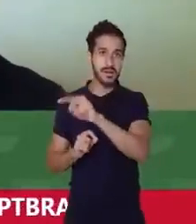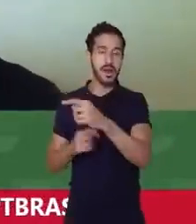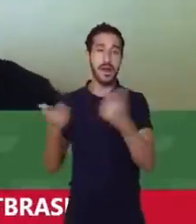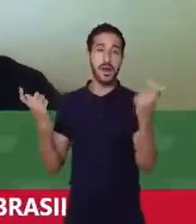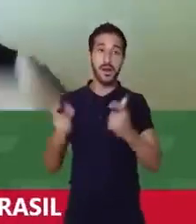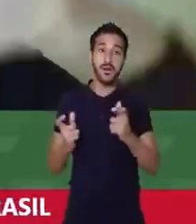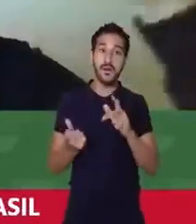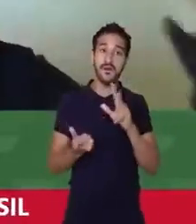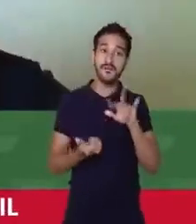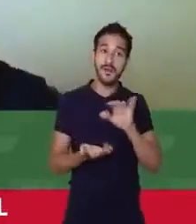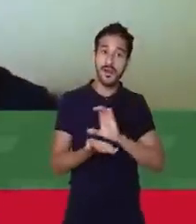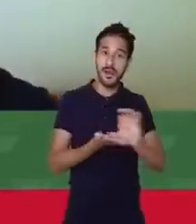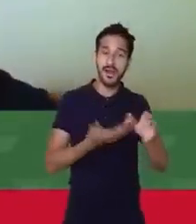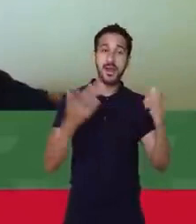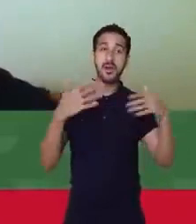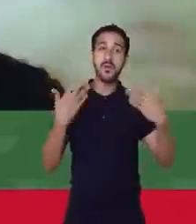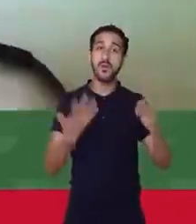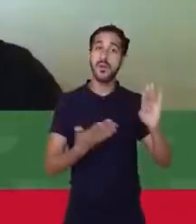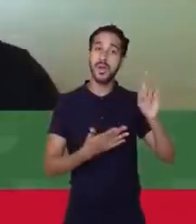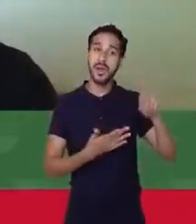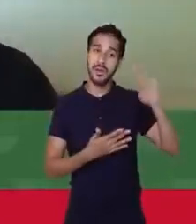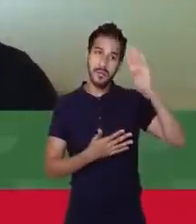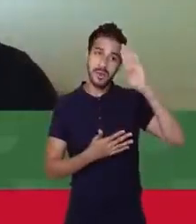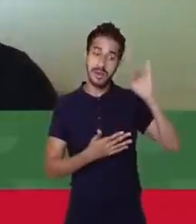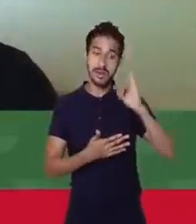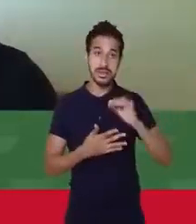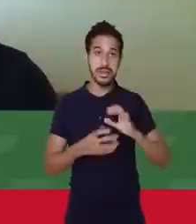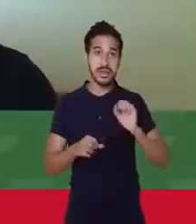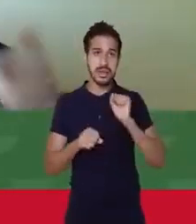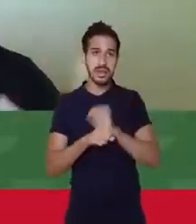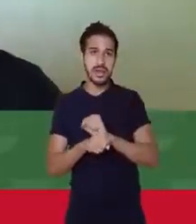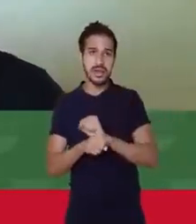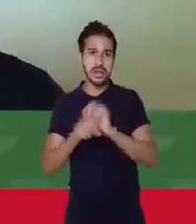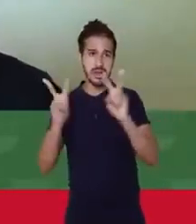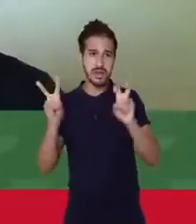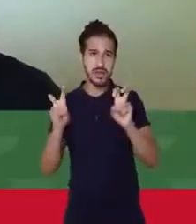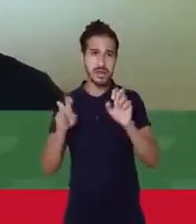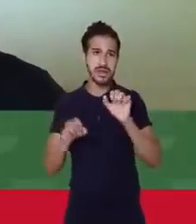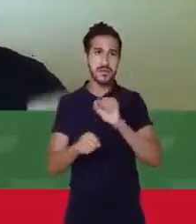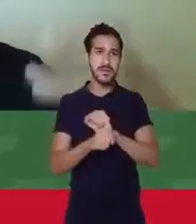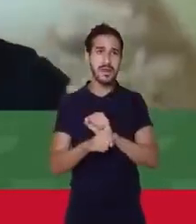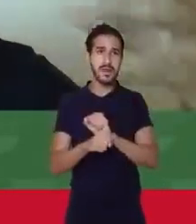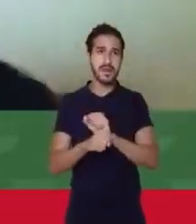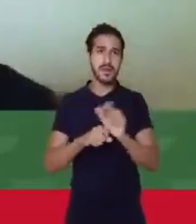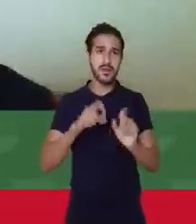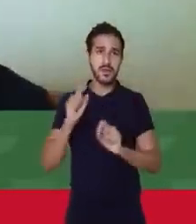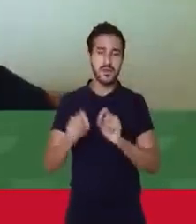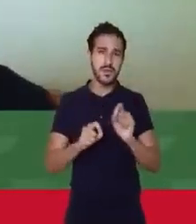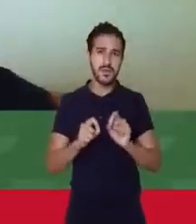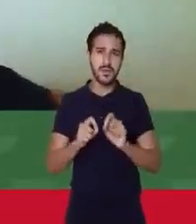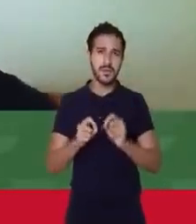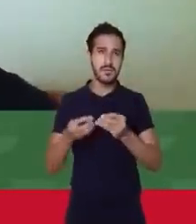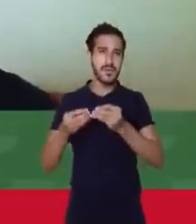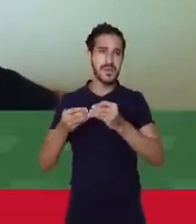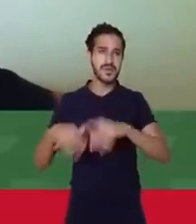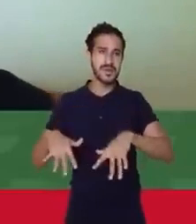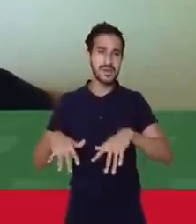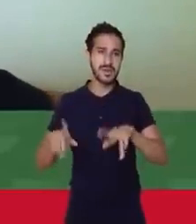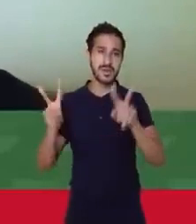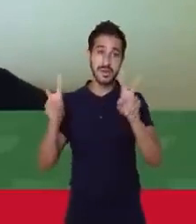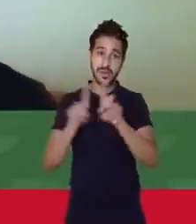ele vai gastar, quais são as prioridades. Se você congela isso, você está congelando e corrompendo